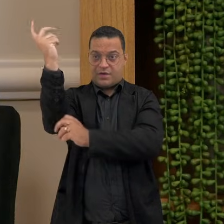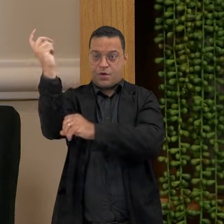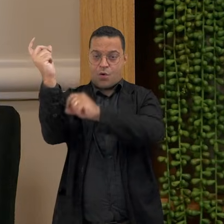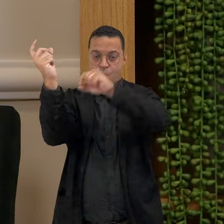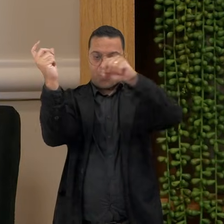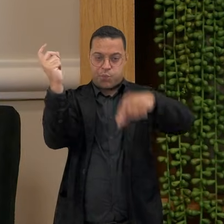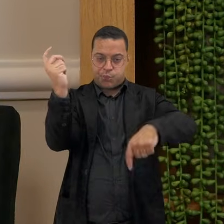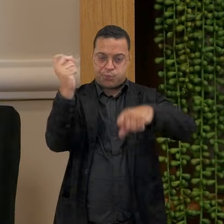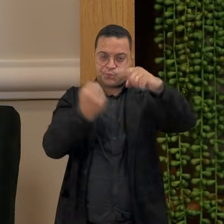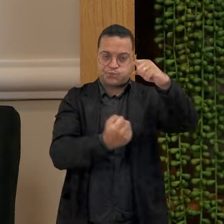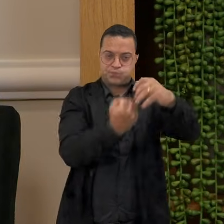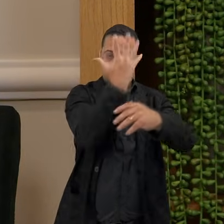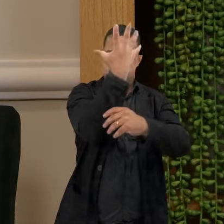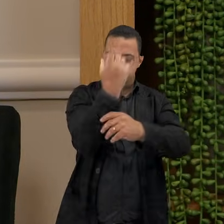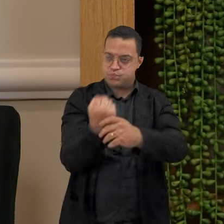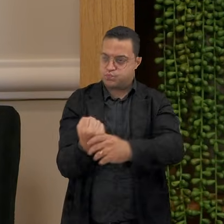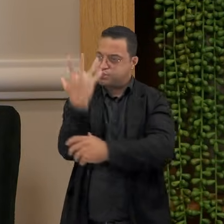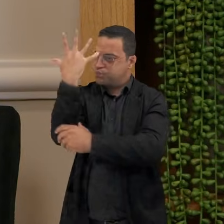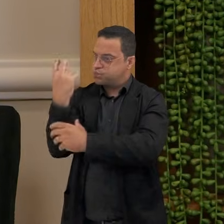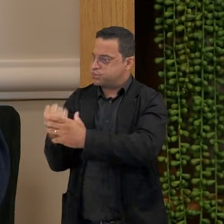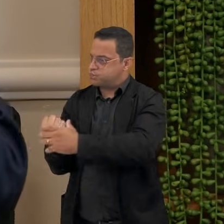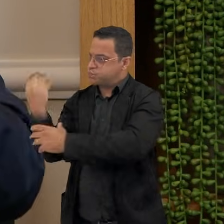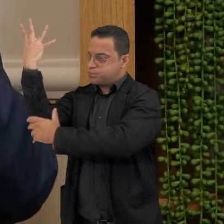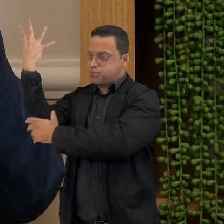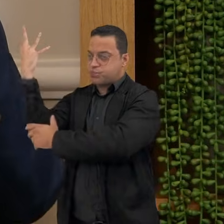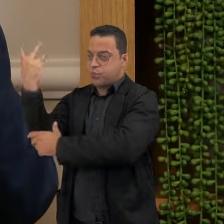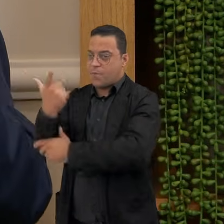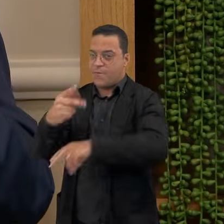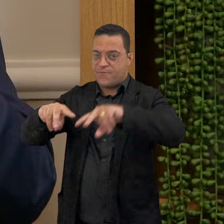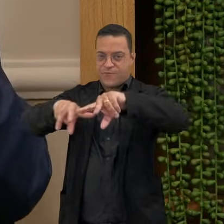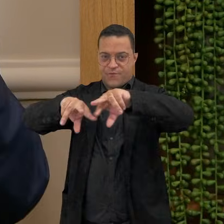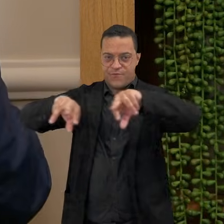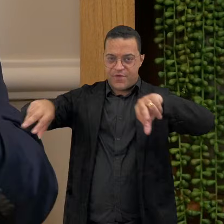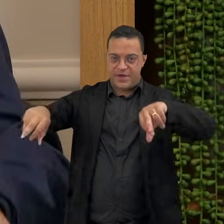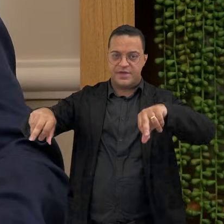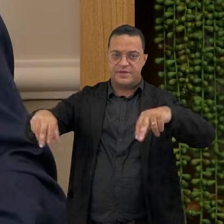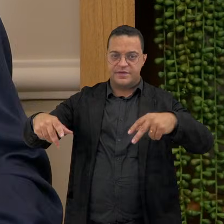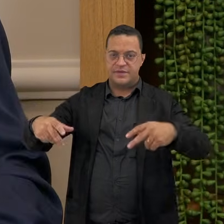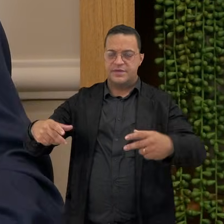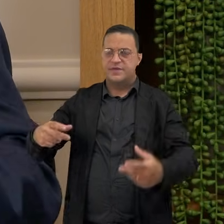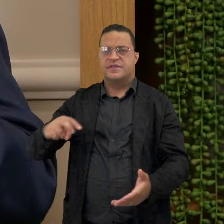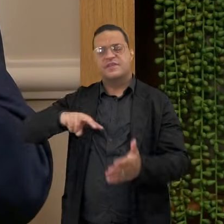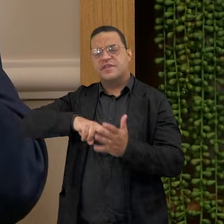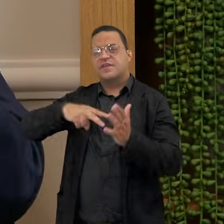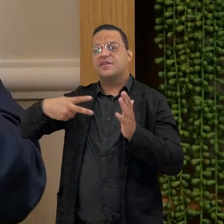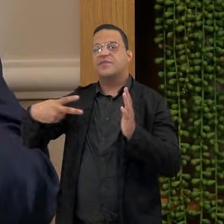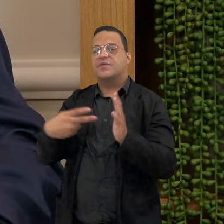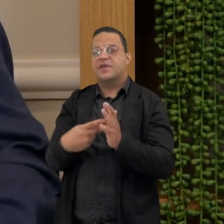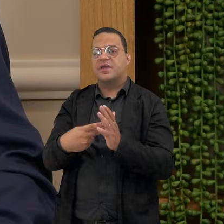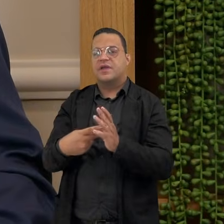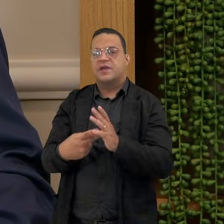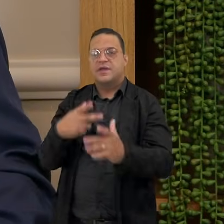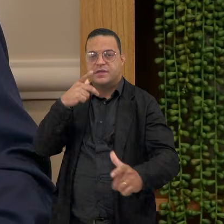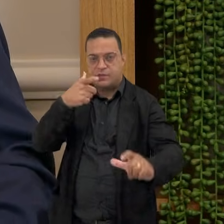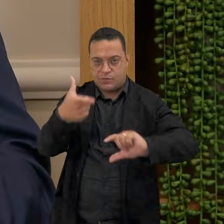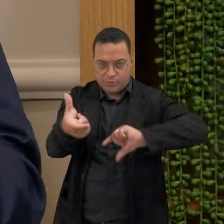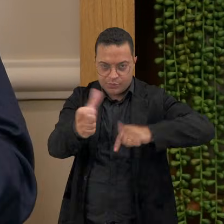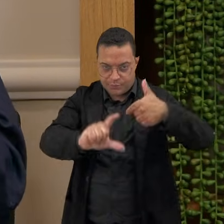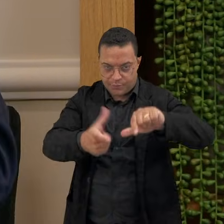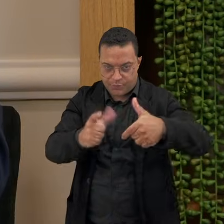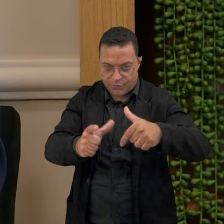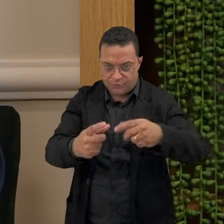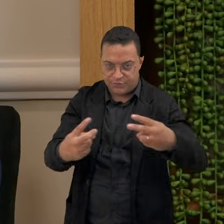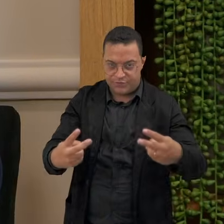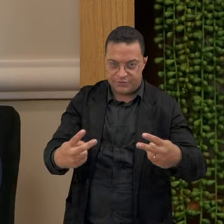uma nova geração. E isso nós temos visto desde a volta dos judeus, de Israel para a terra, uma